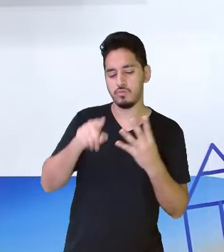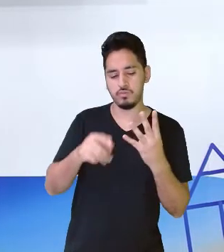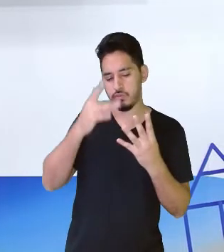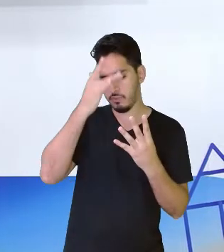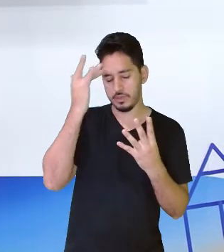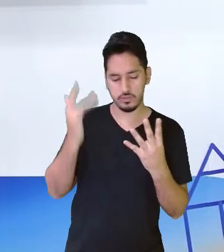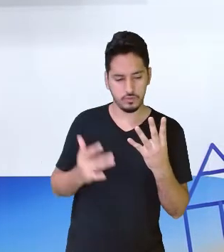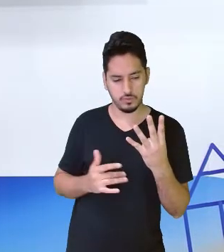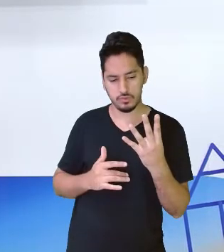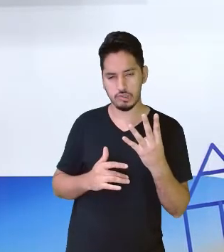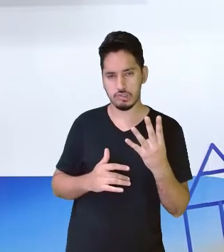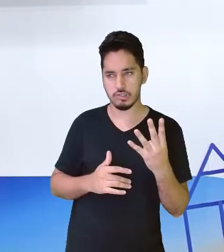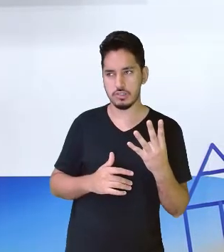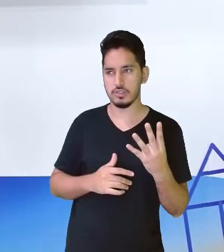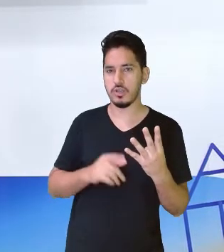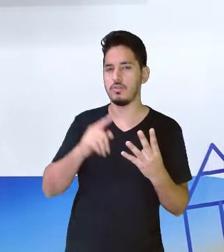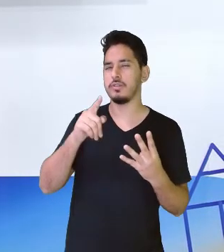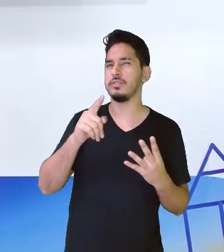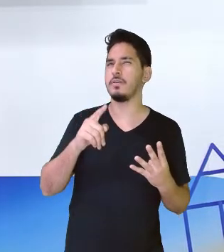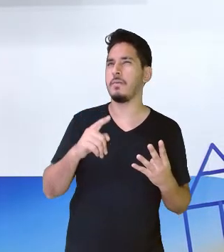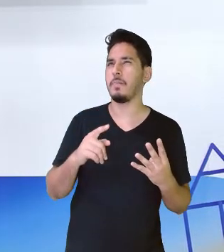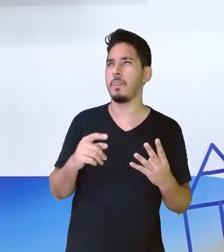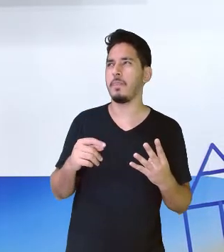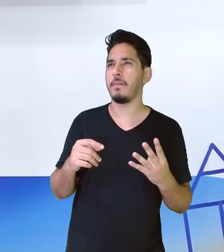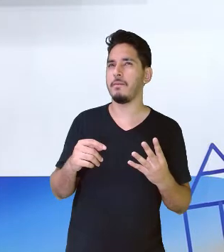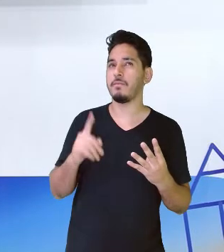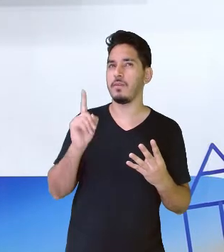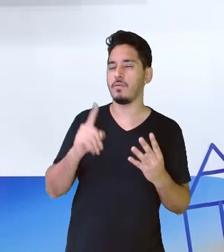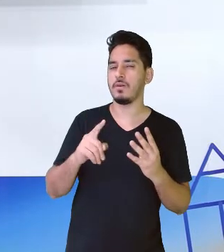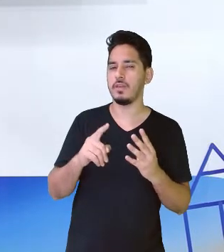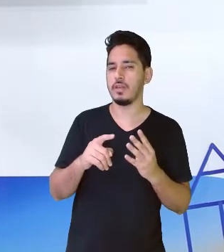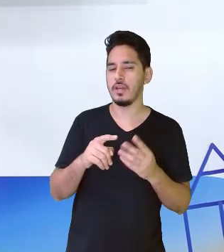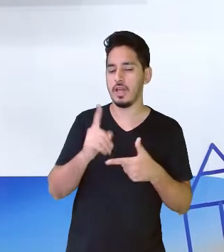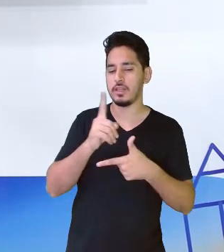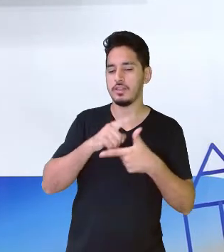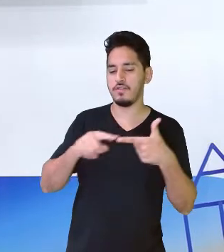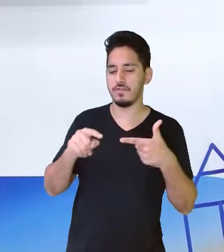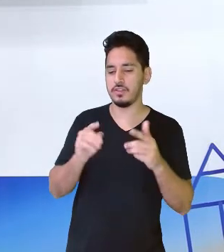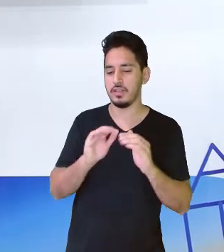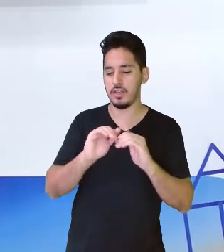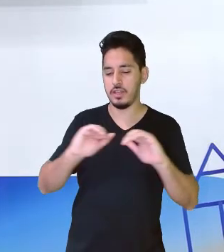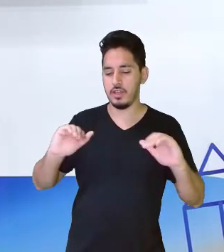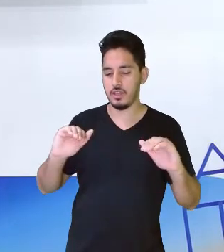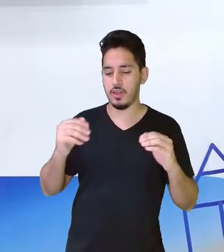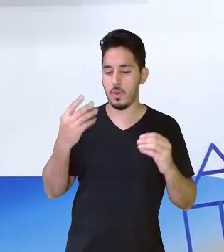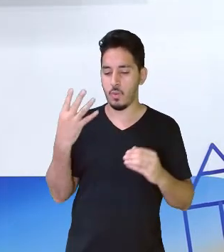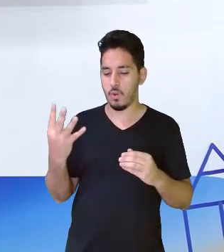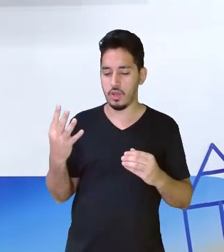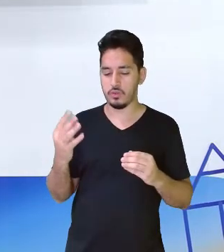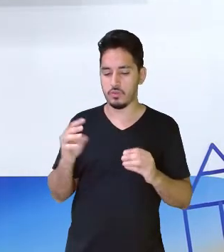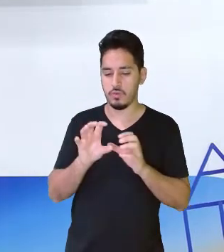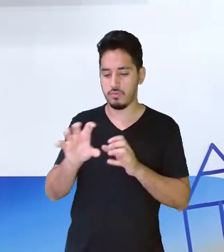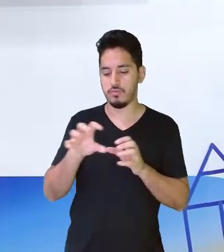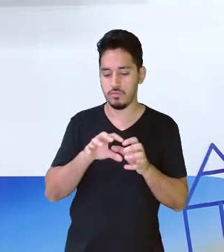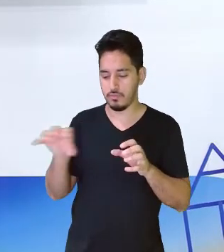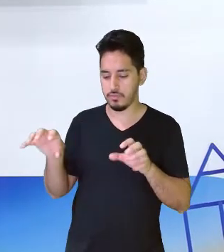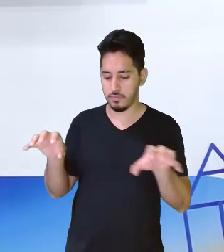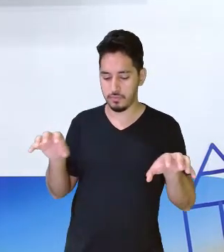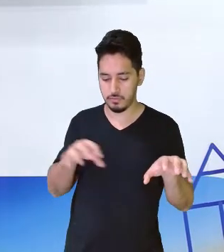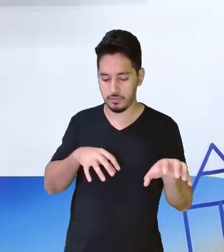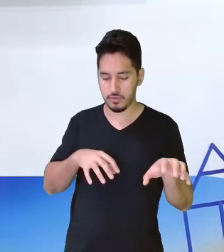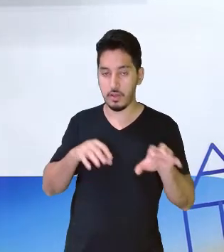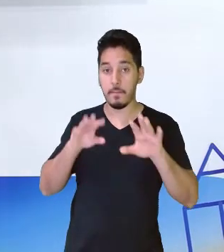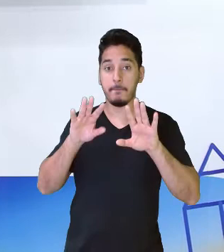Aí, você até então iria dividir a sua pizza entre 4 pessoas, mas de